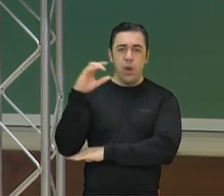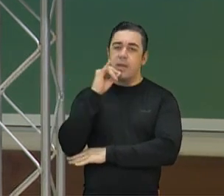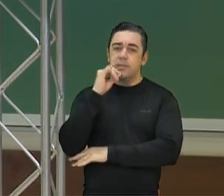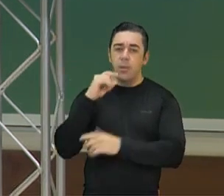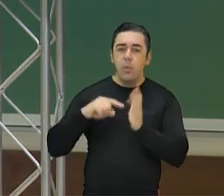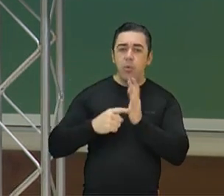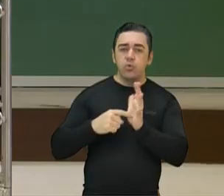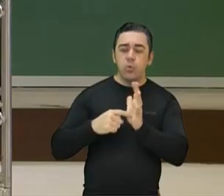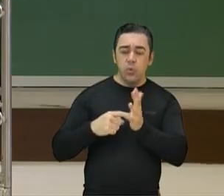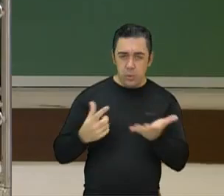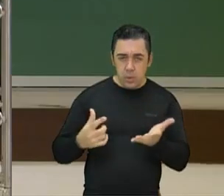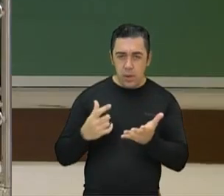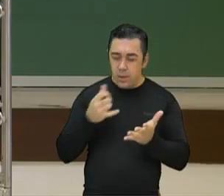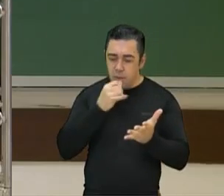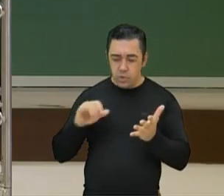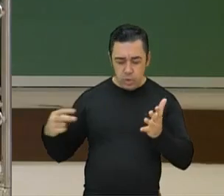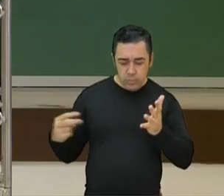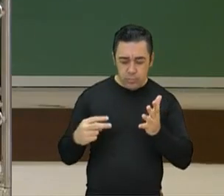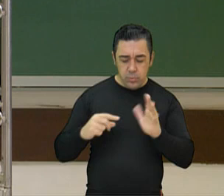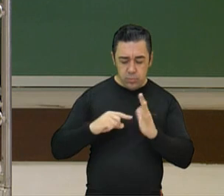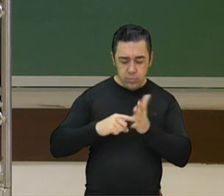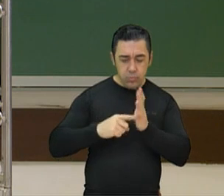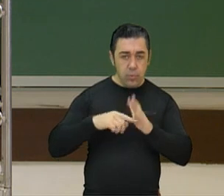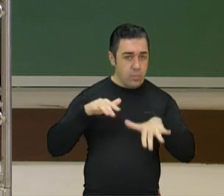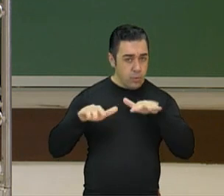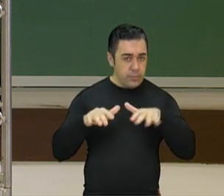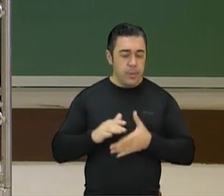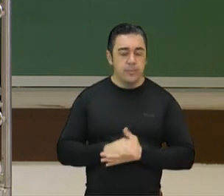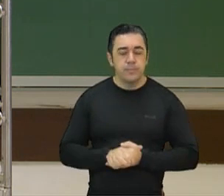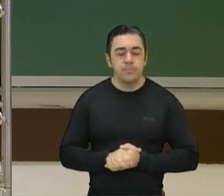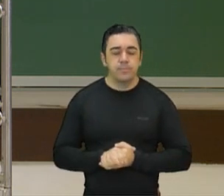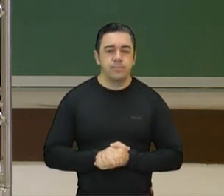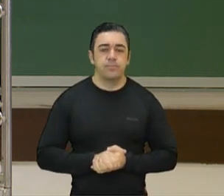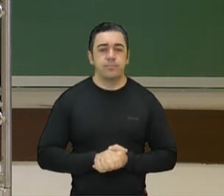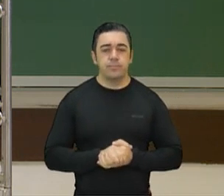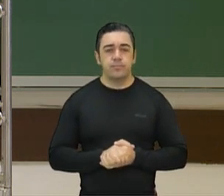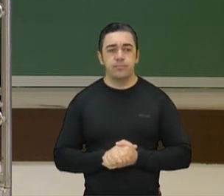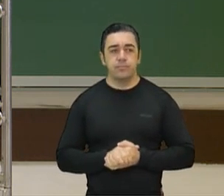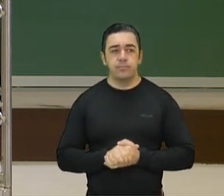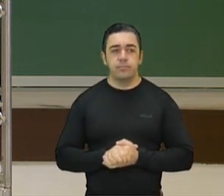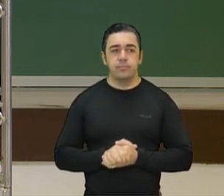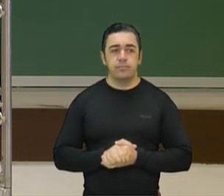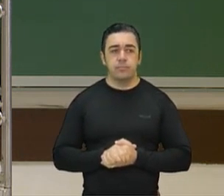receptores, transforma a energia elétrica em movimento.